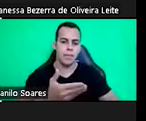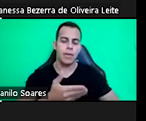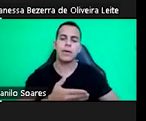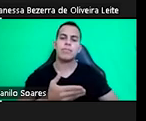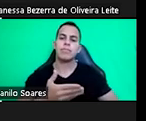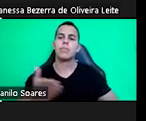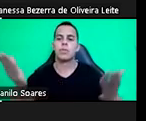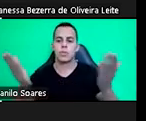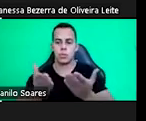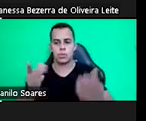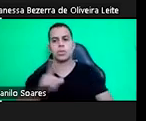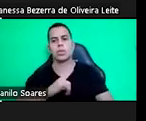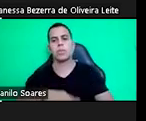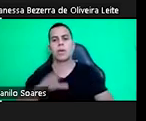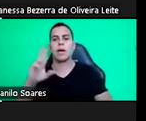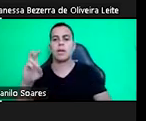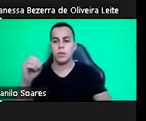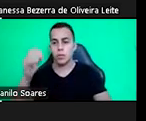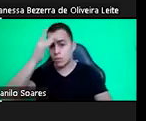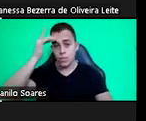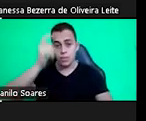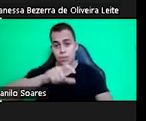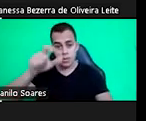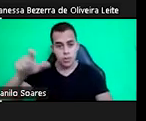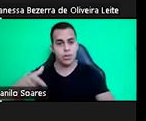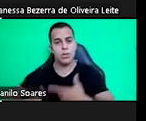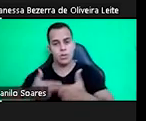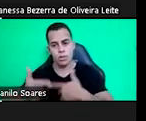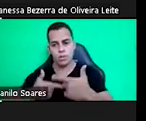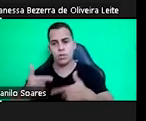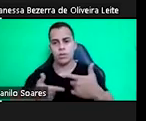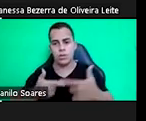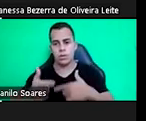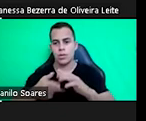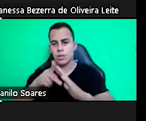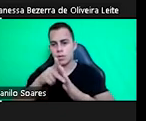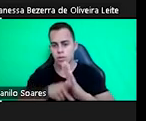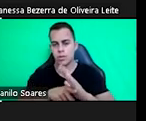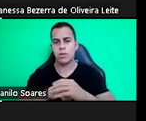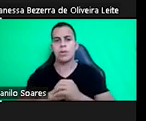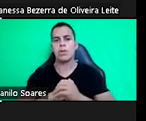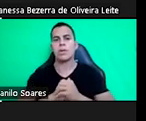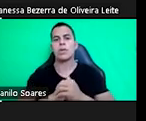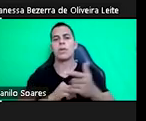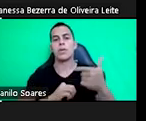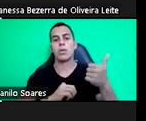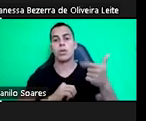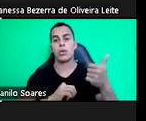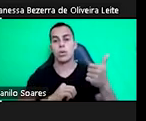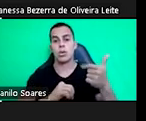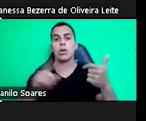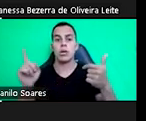tem mais de 50 pessoas trabalhando nesses projetos. 12 estão